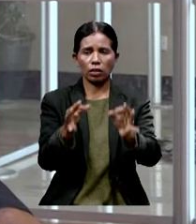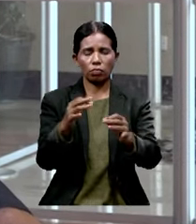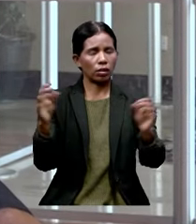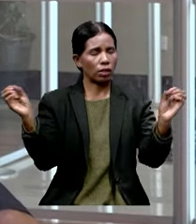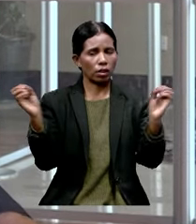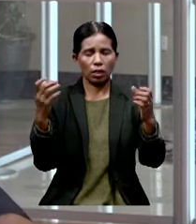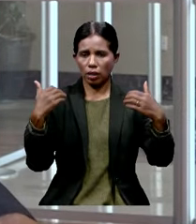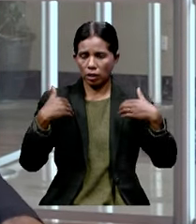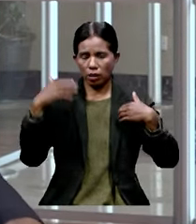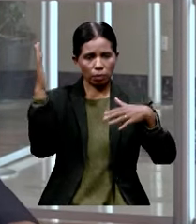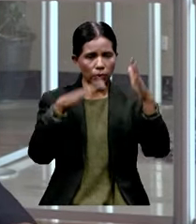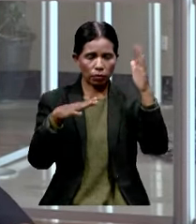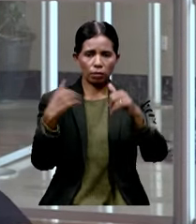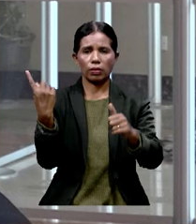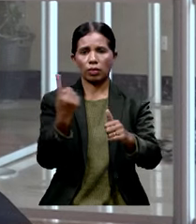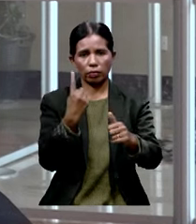batida, Ana,